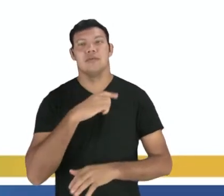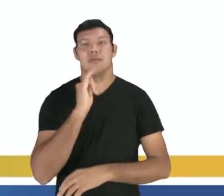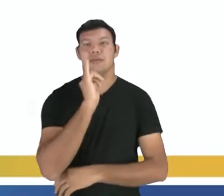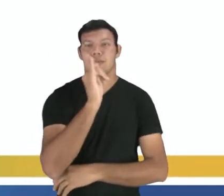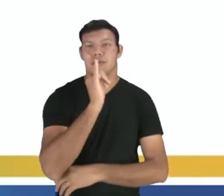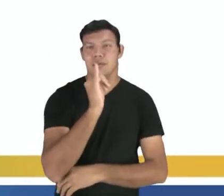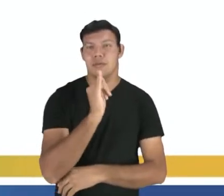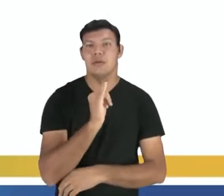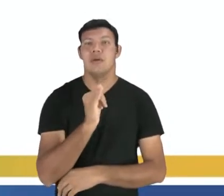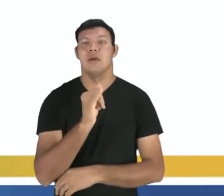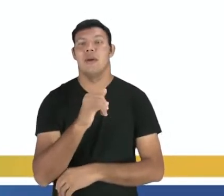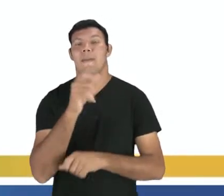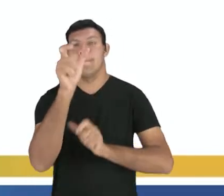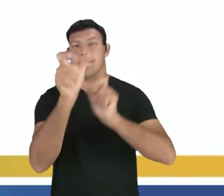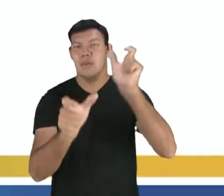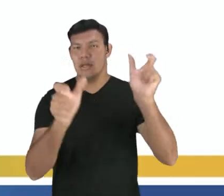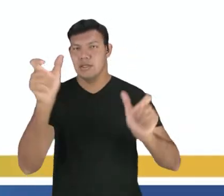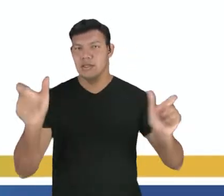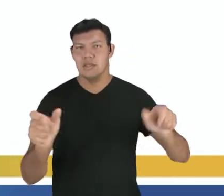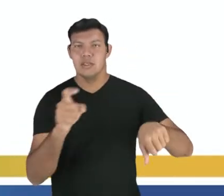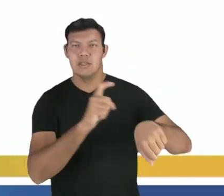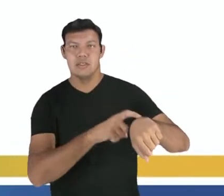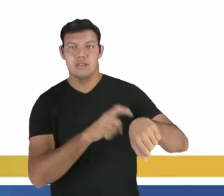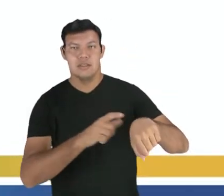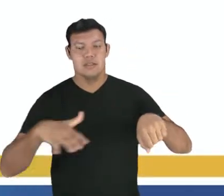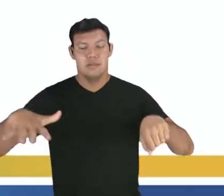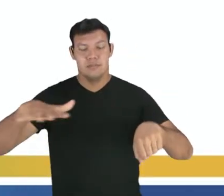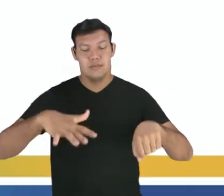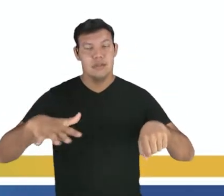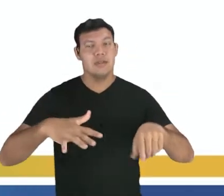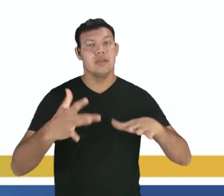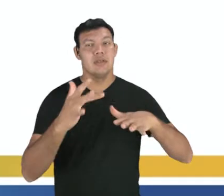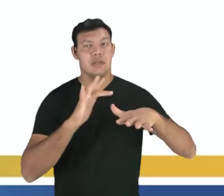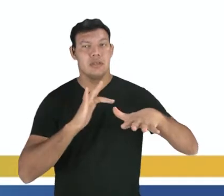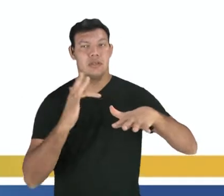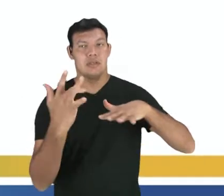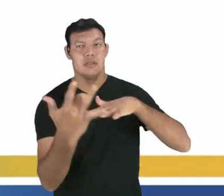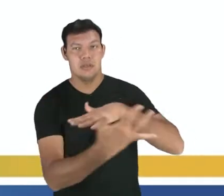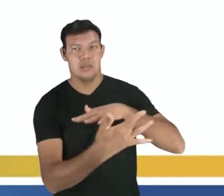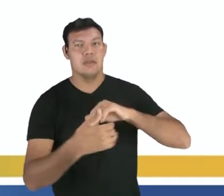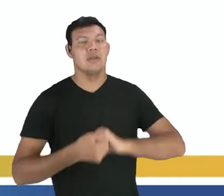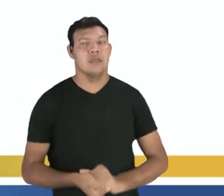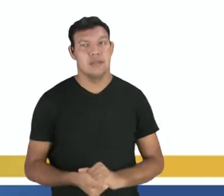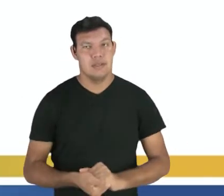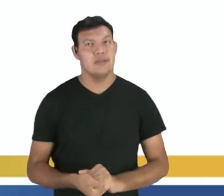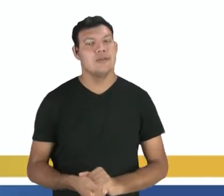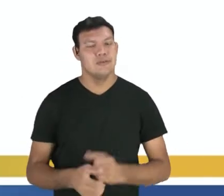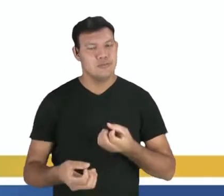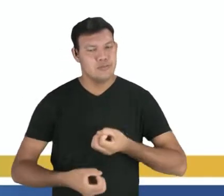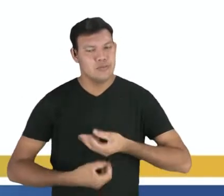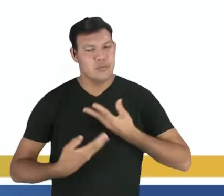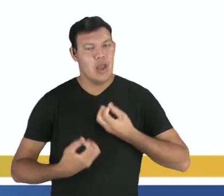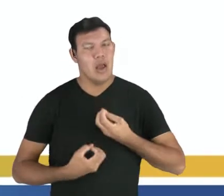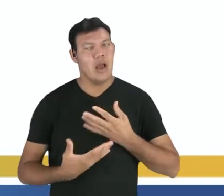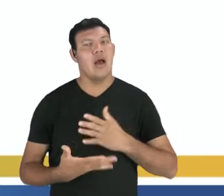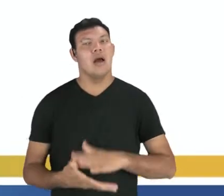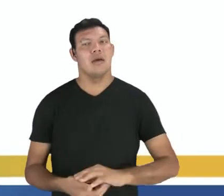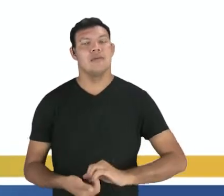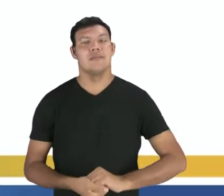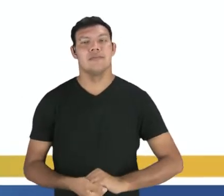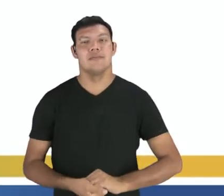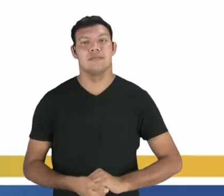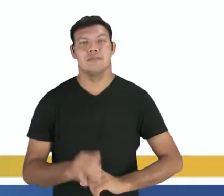tempo o espaço enredo Então se configura como um poema narrativo a narrativa objetiva